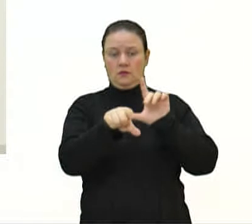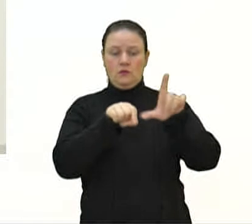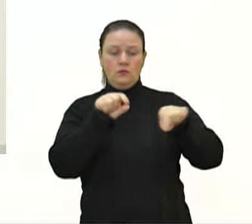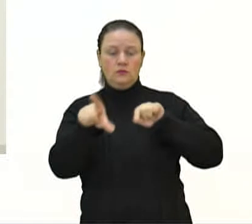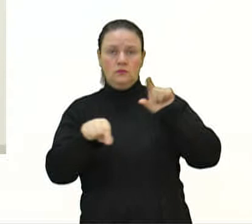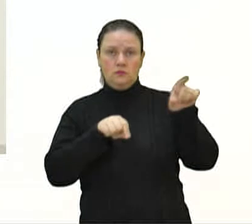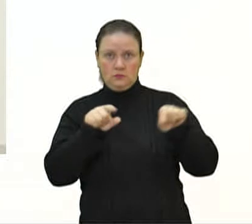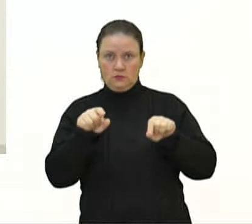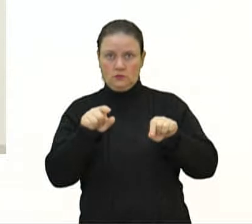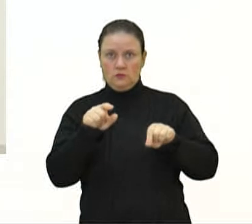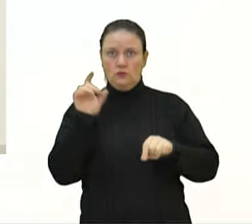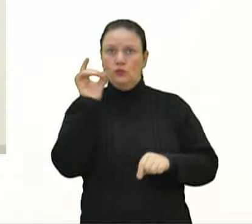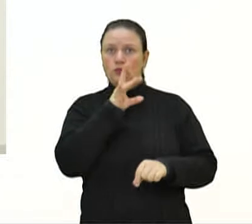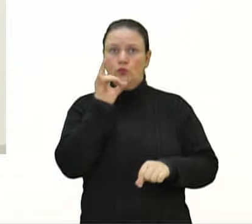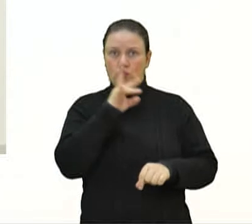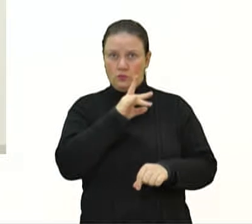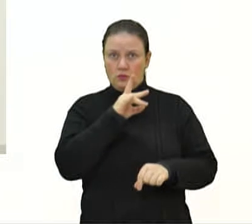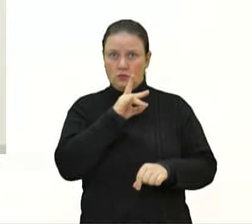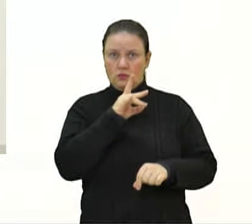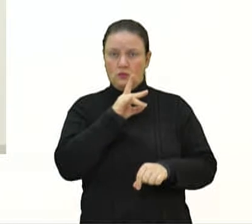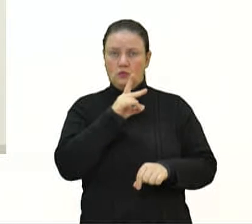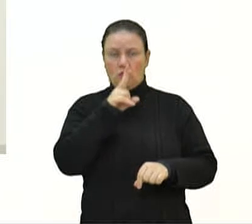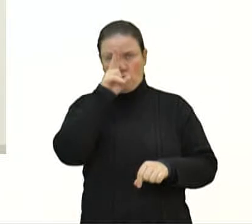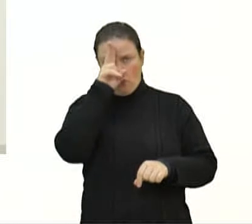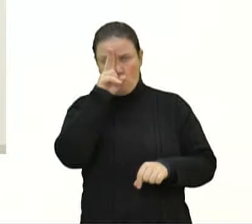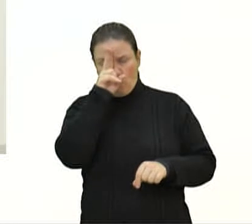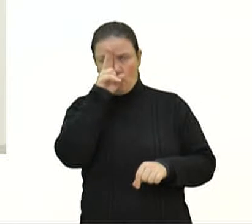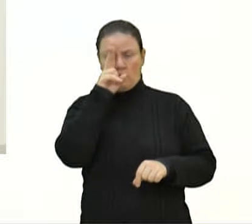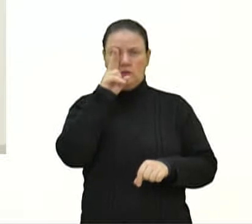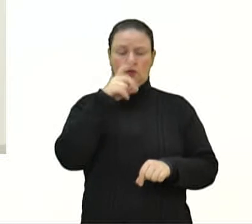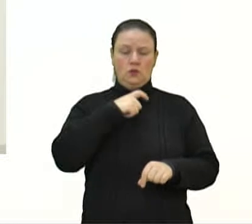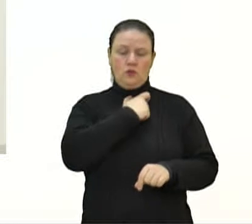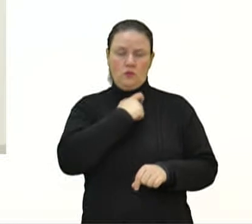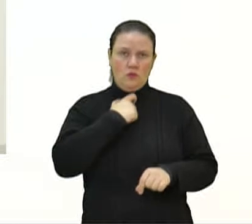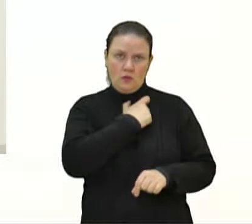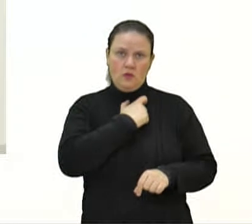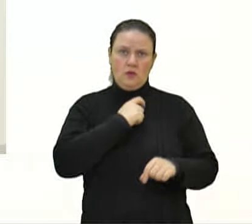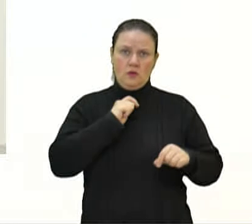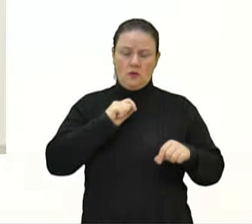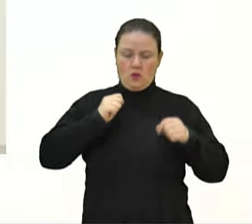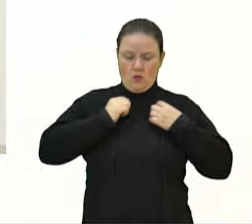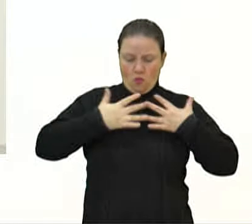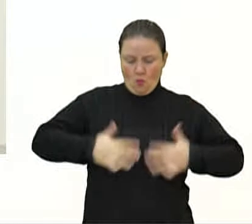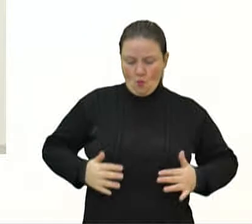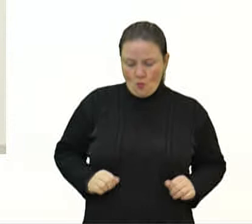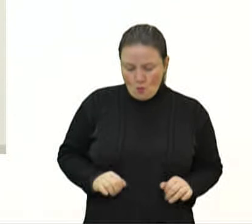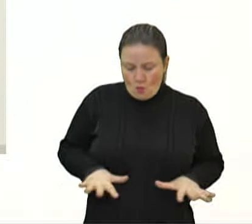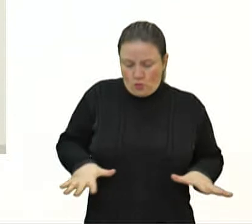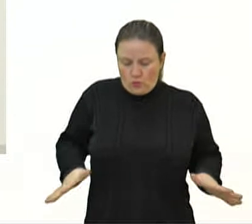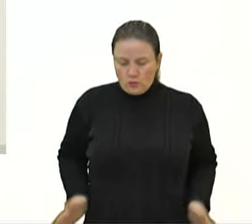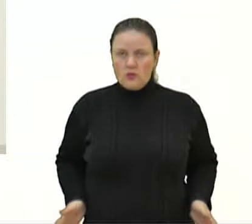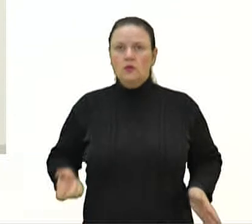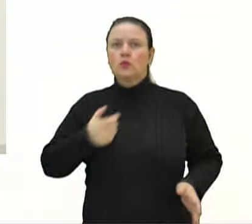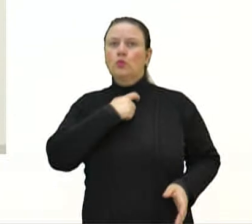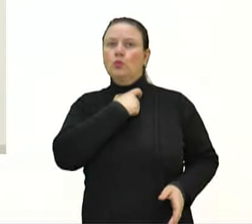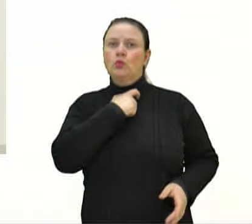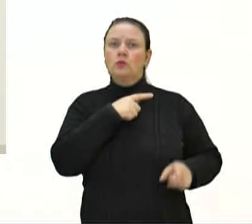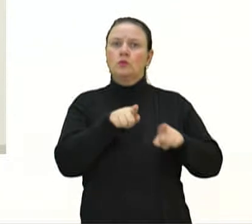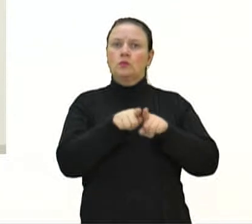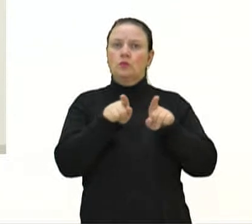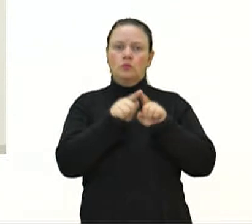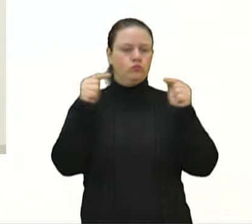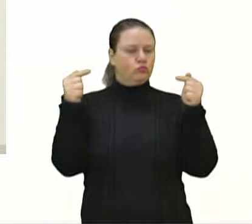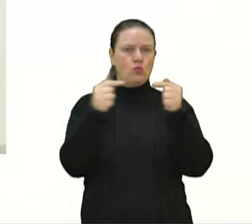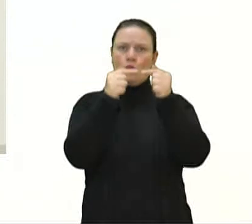elecciones de Olivia, ella se preparava para um evento formal, porque el vestido largo e la corbata se referem